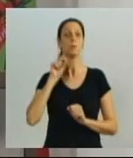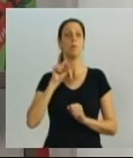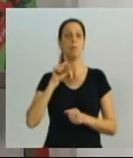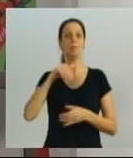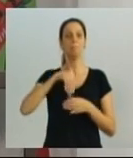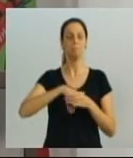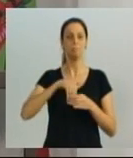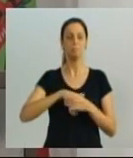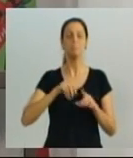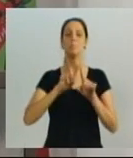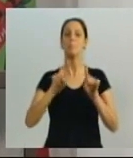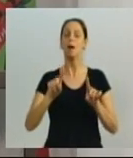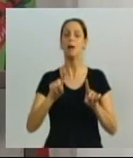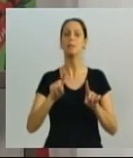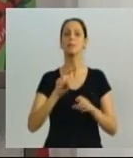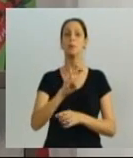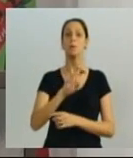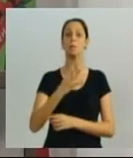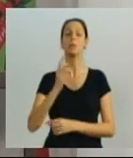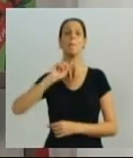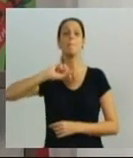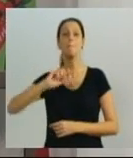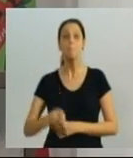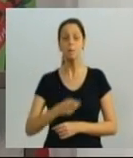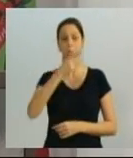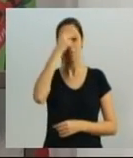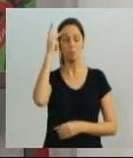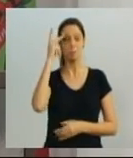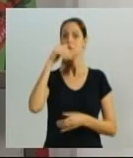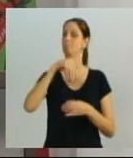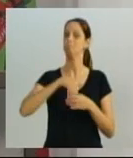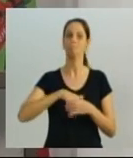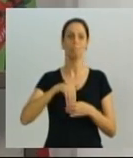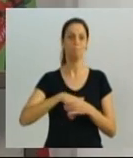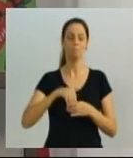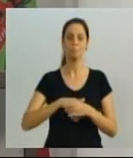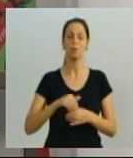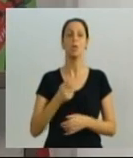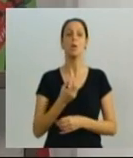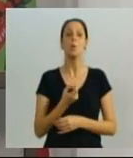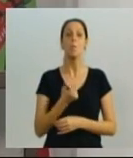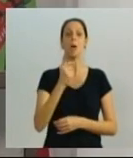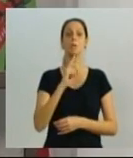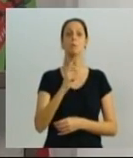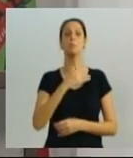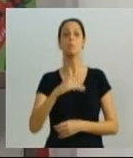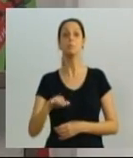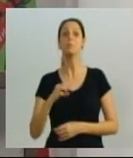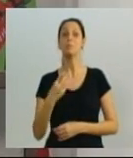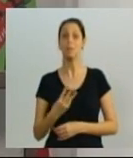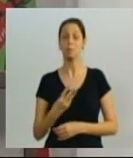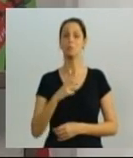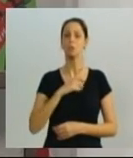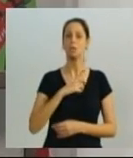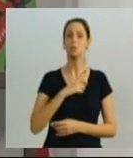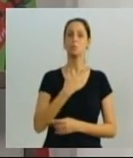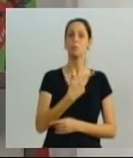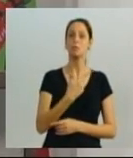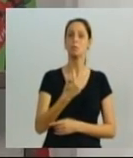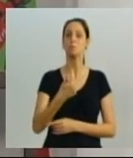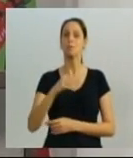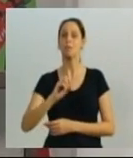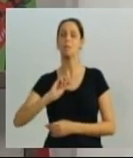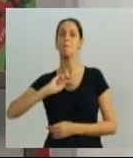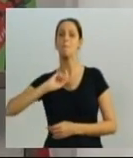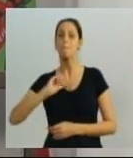esvaziaram 54 mil votos, quase um terço dos votos válidos. Tinha 210 mil votos, aí